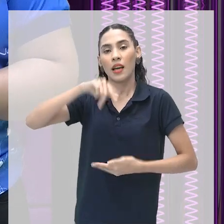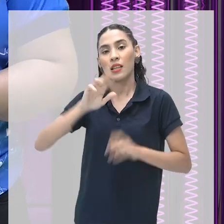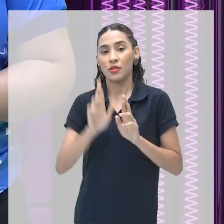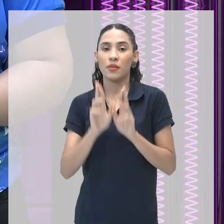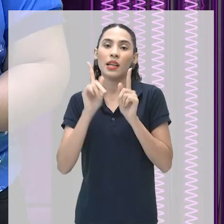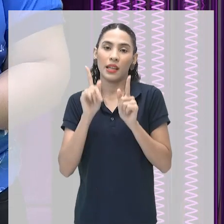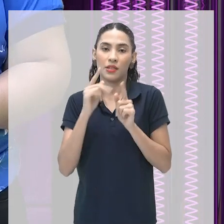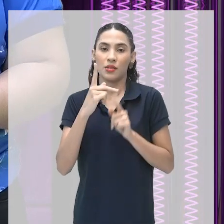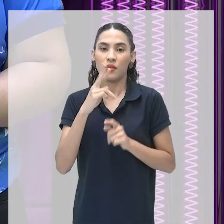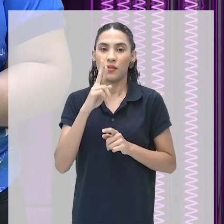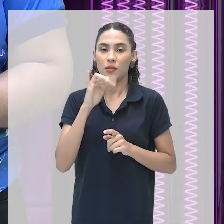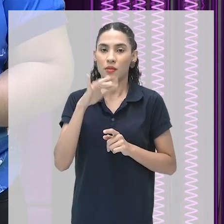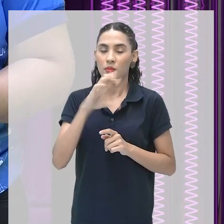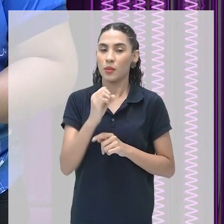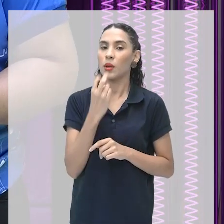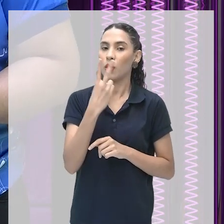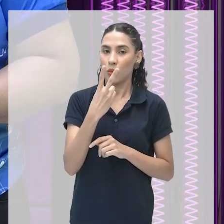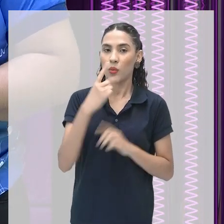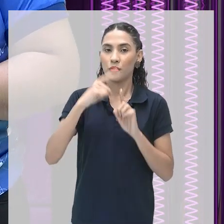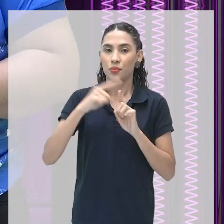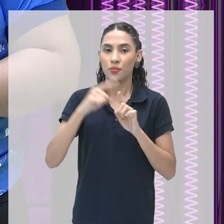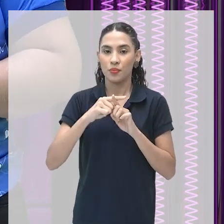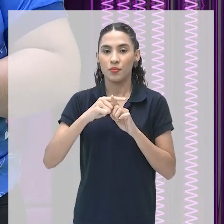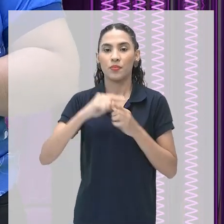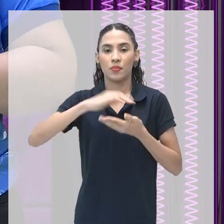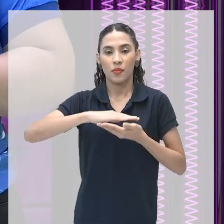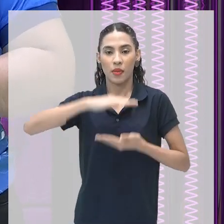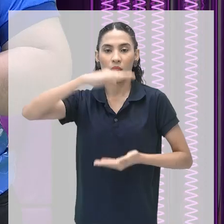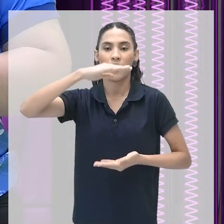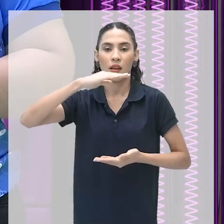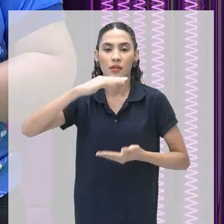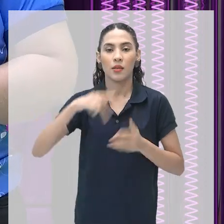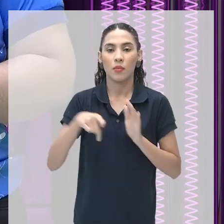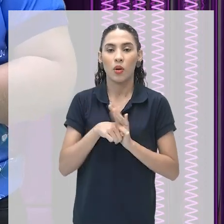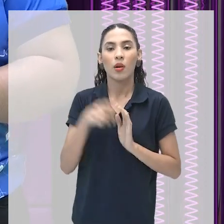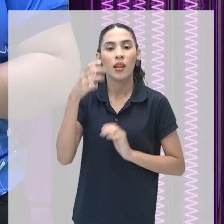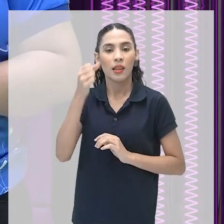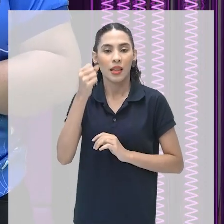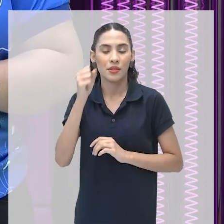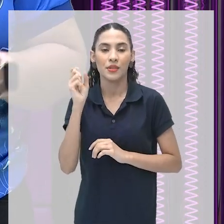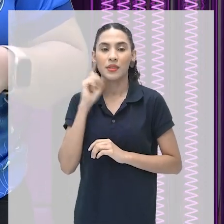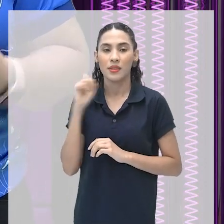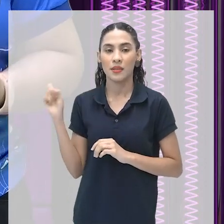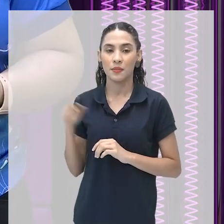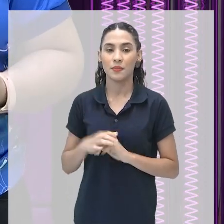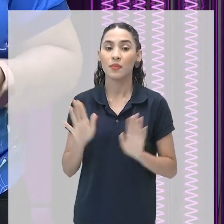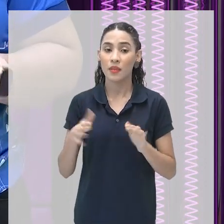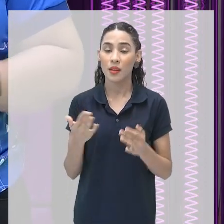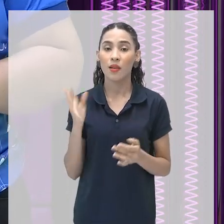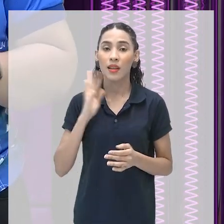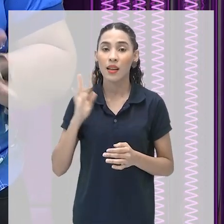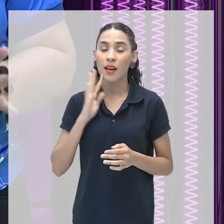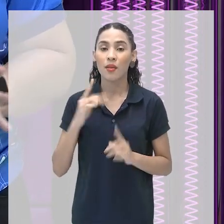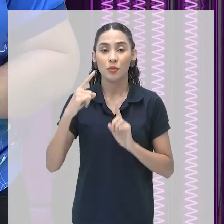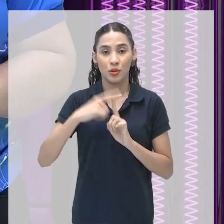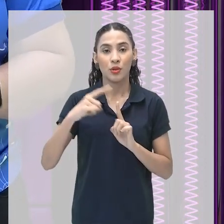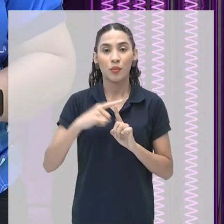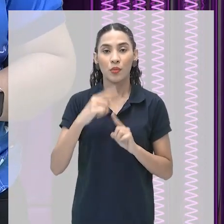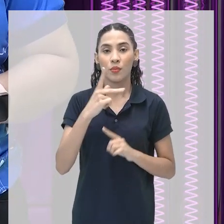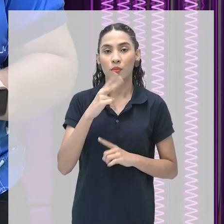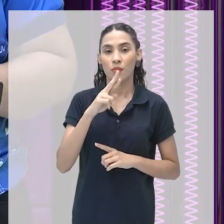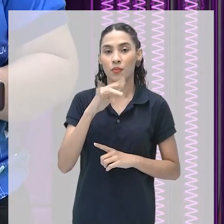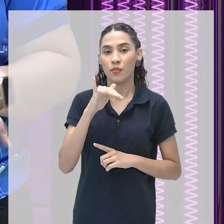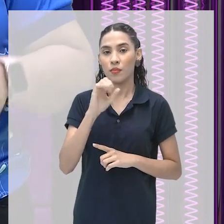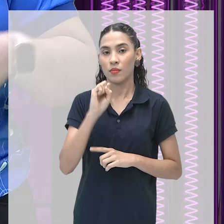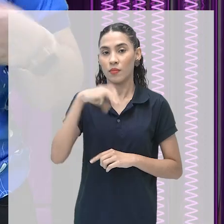um outro prisma, né? 2 prismas aí formando essa caixa de leite desse tipo aí. Então, legal, né? Os tipos de prisma que a gente pode